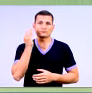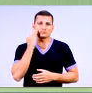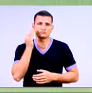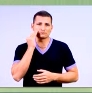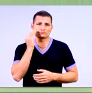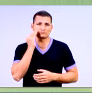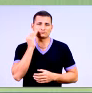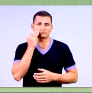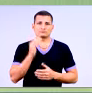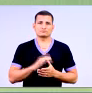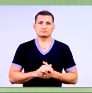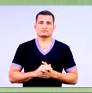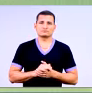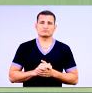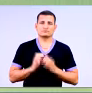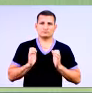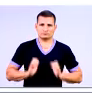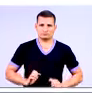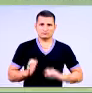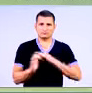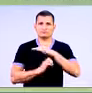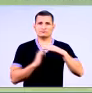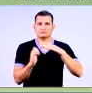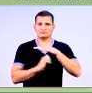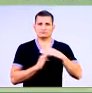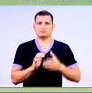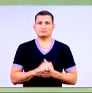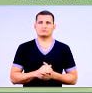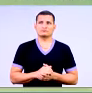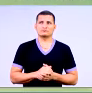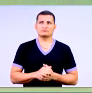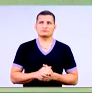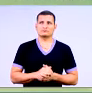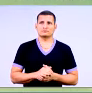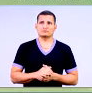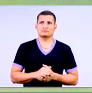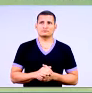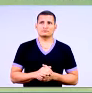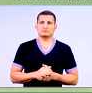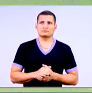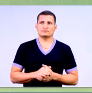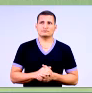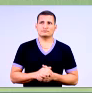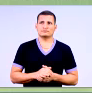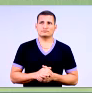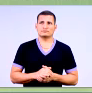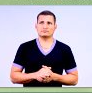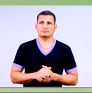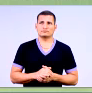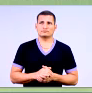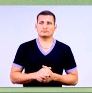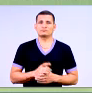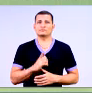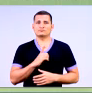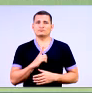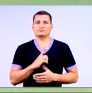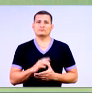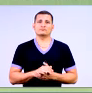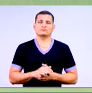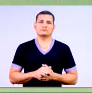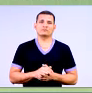verificar que a ética empresarial, ela trata aqui da questão do compromisso